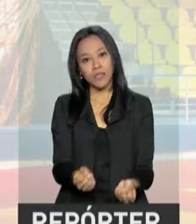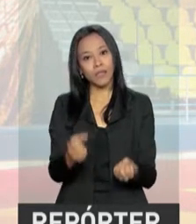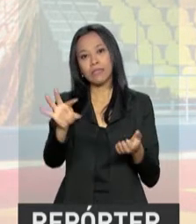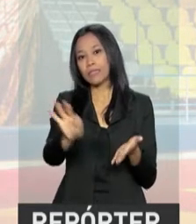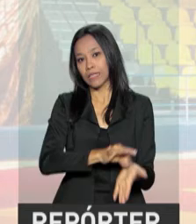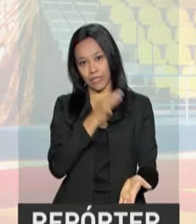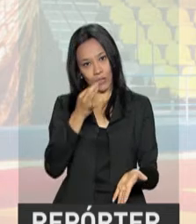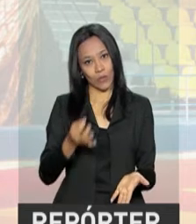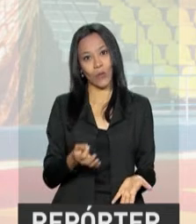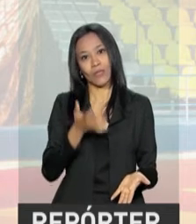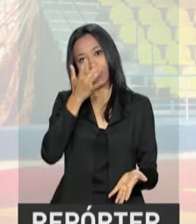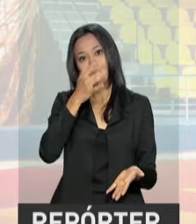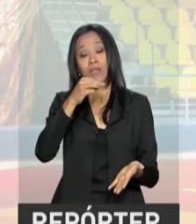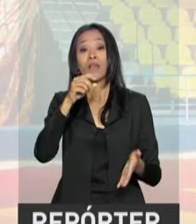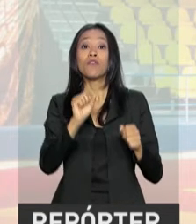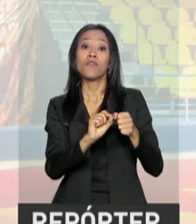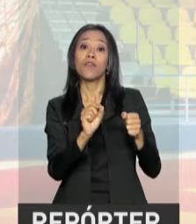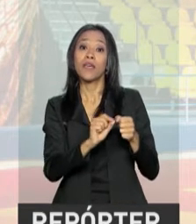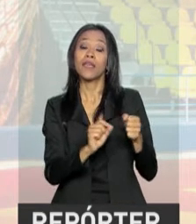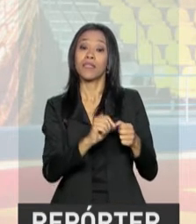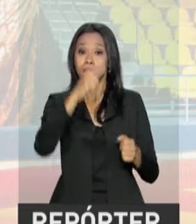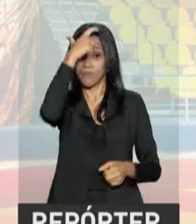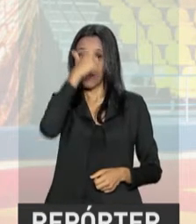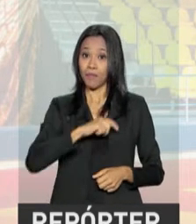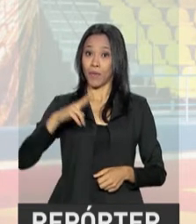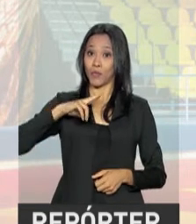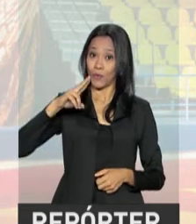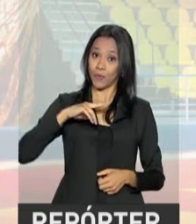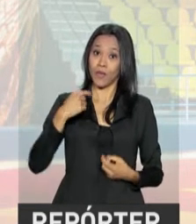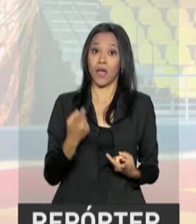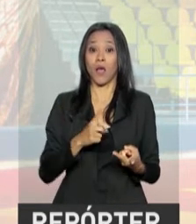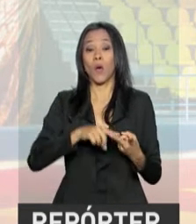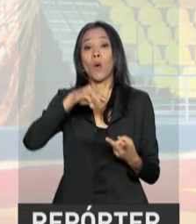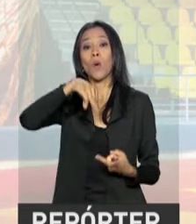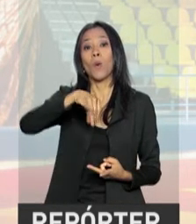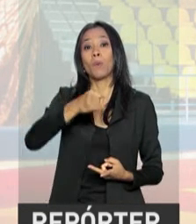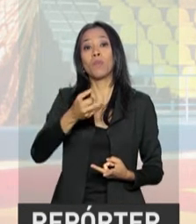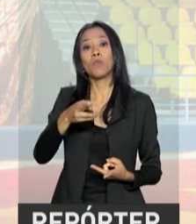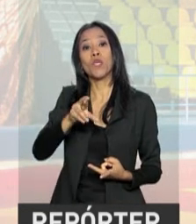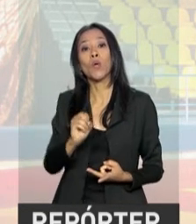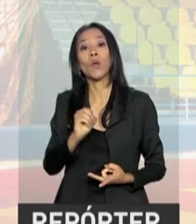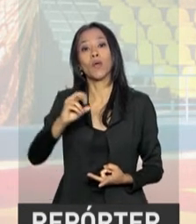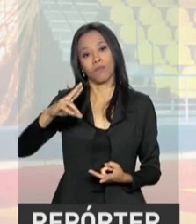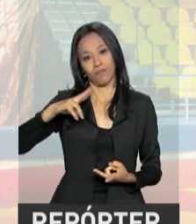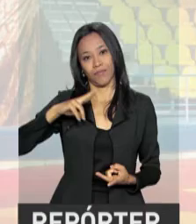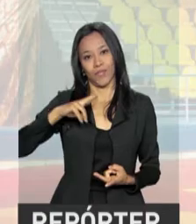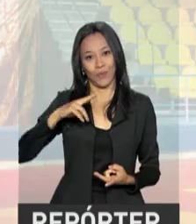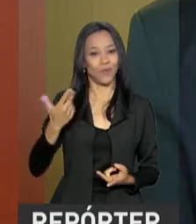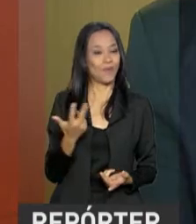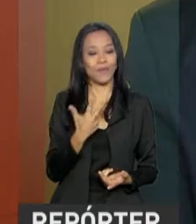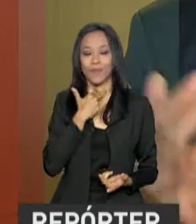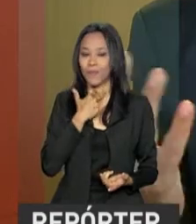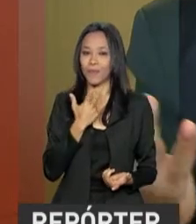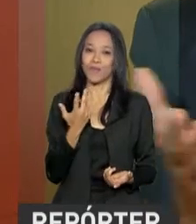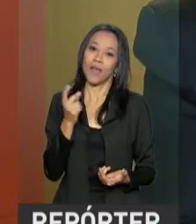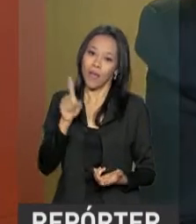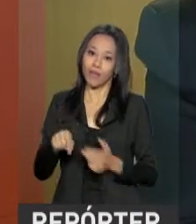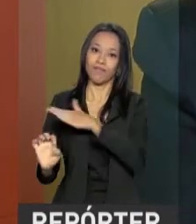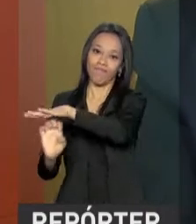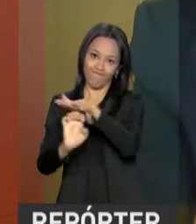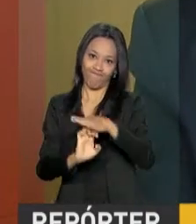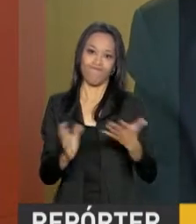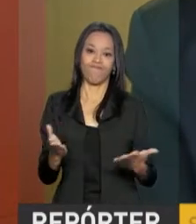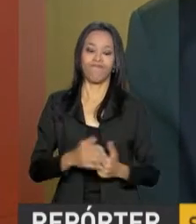inscrições feitas por microempreendedor individual e pessoa física. As inscrições vão até o dia 7 de junho. Os circos